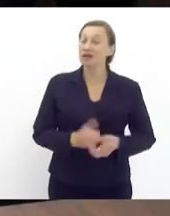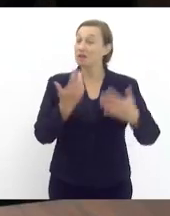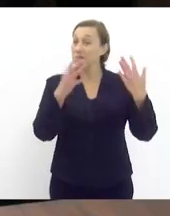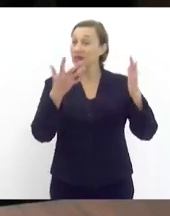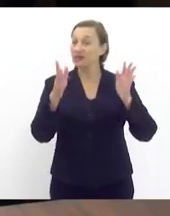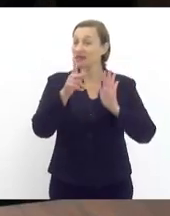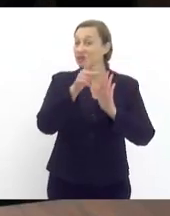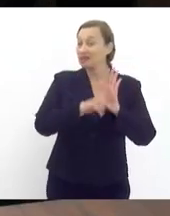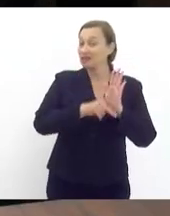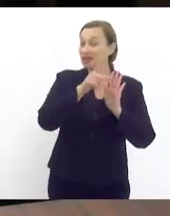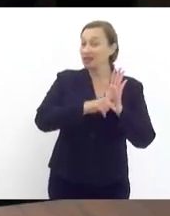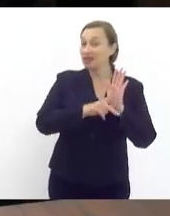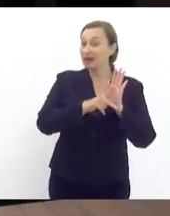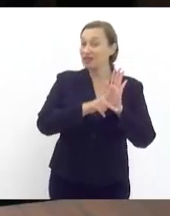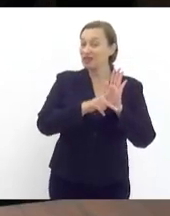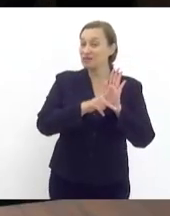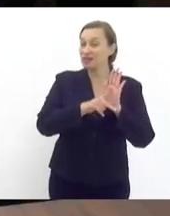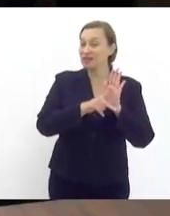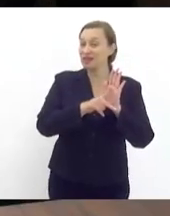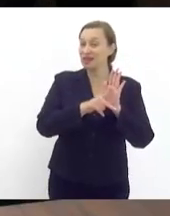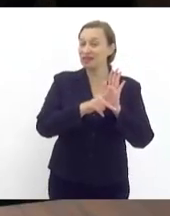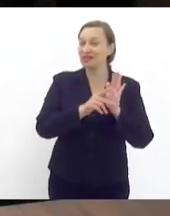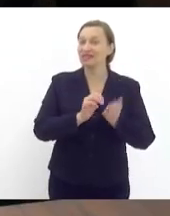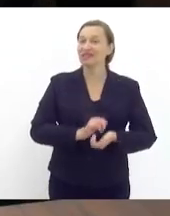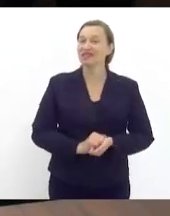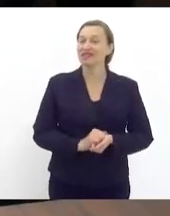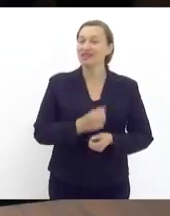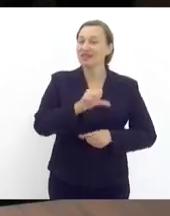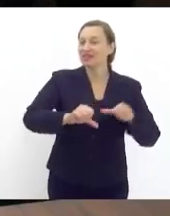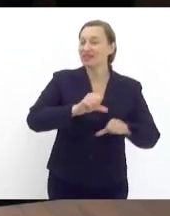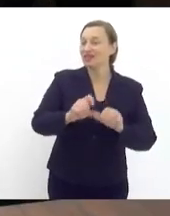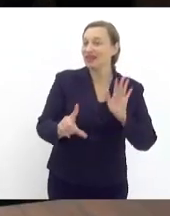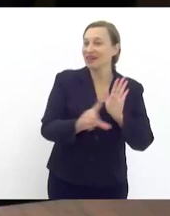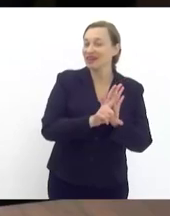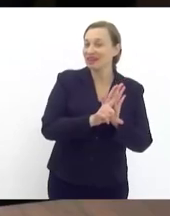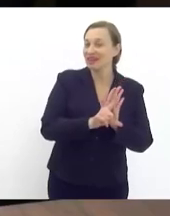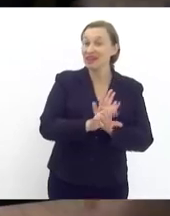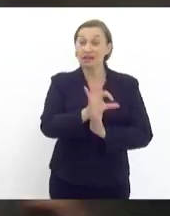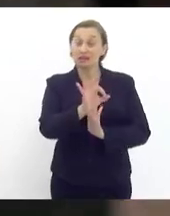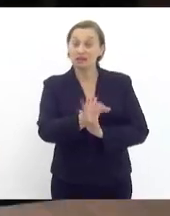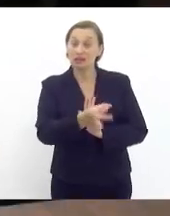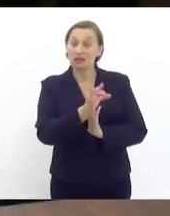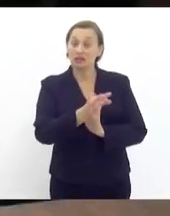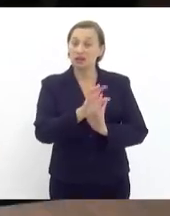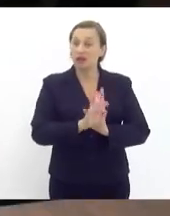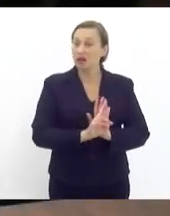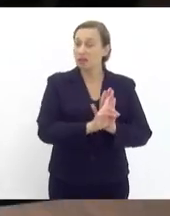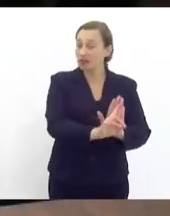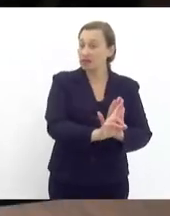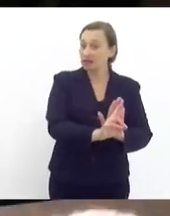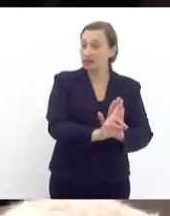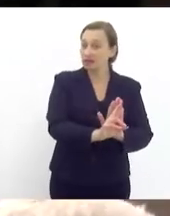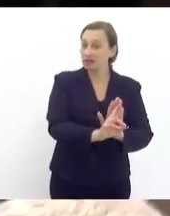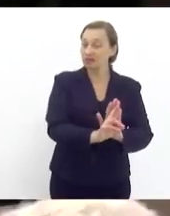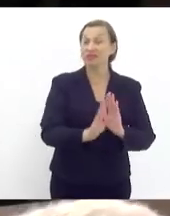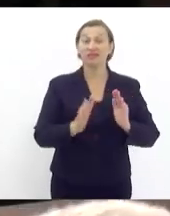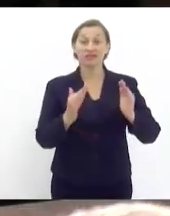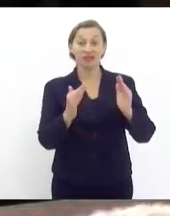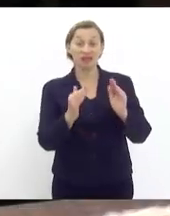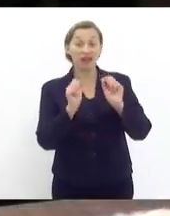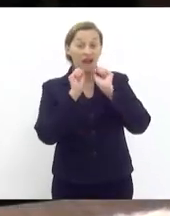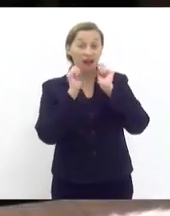que vai se transformar em lei que certamente representa a essa casa